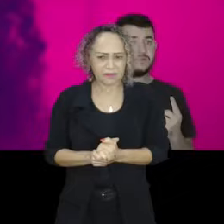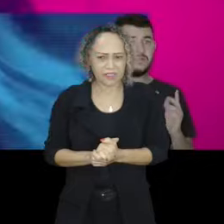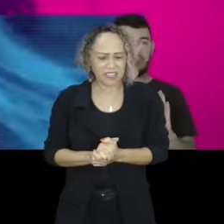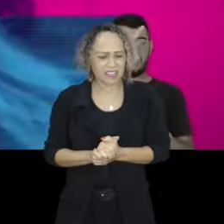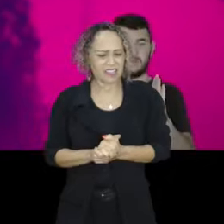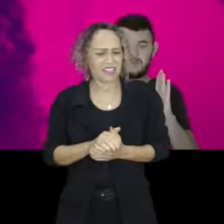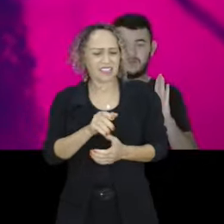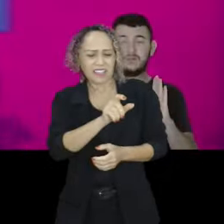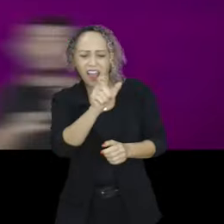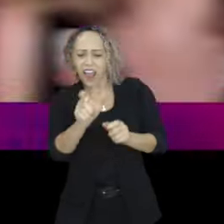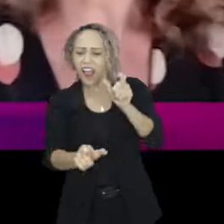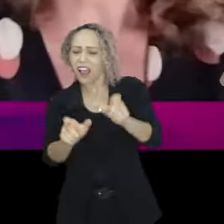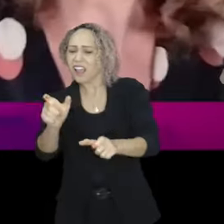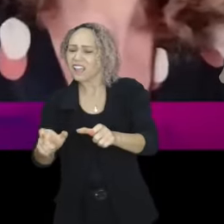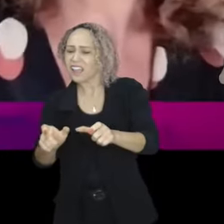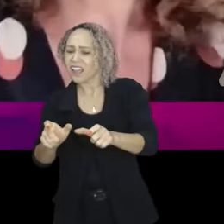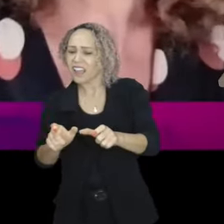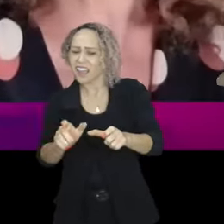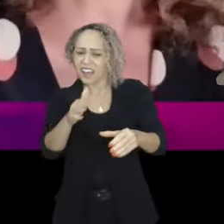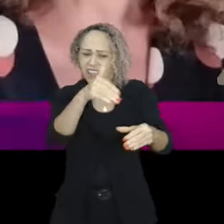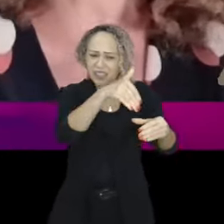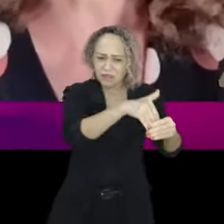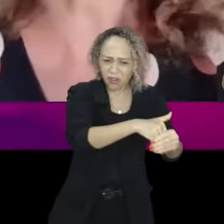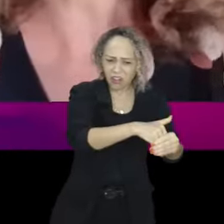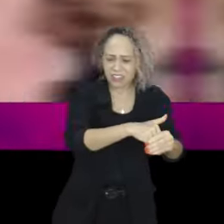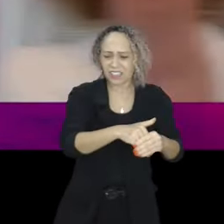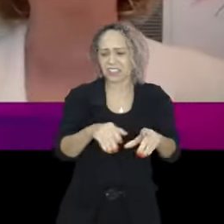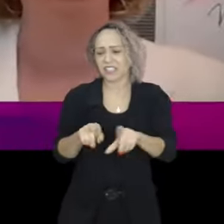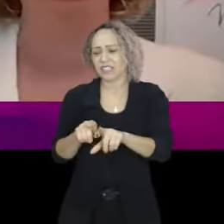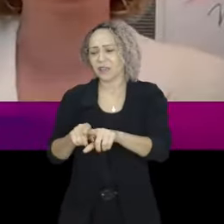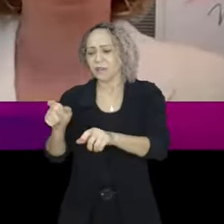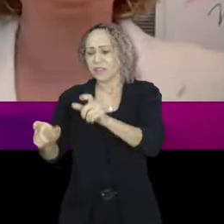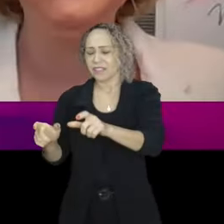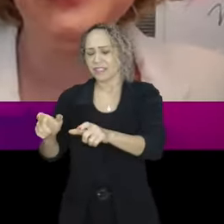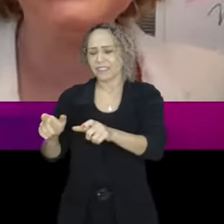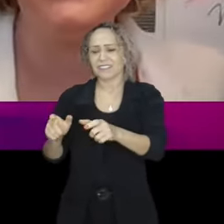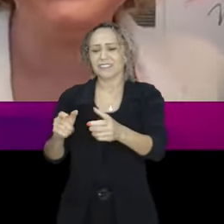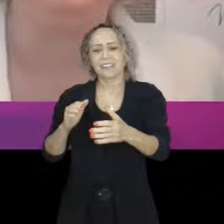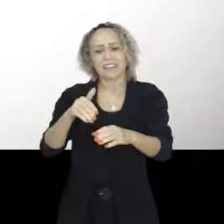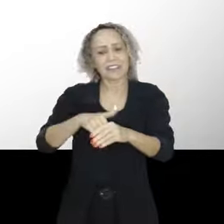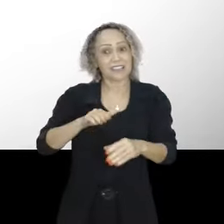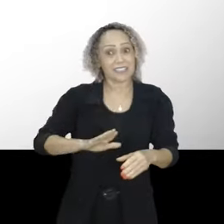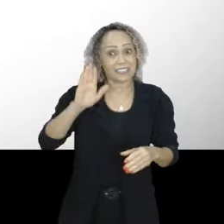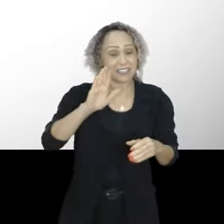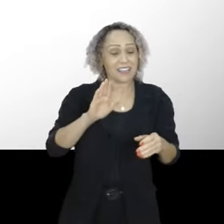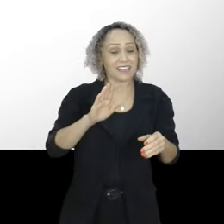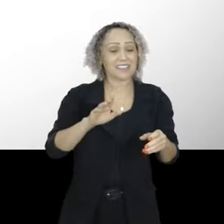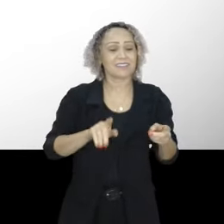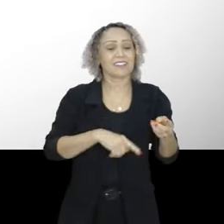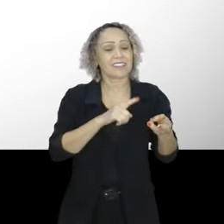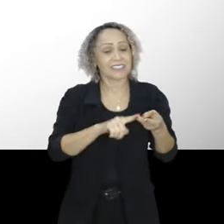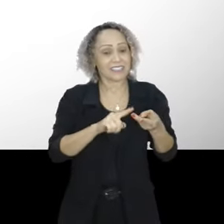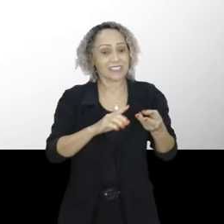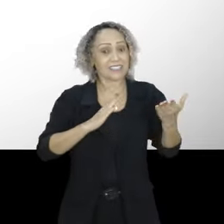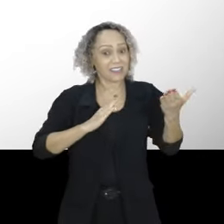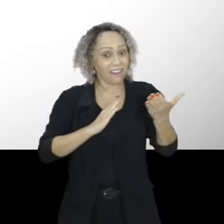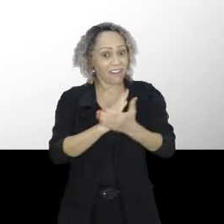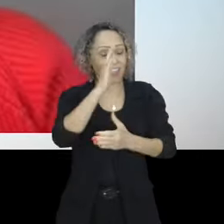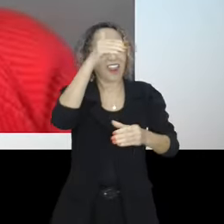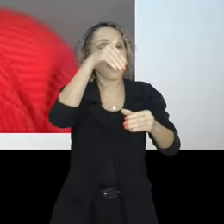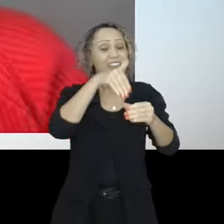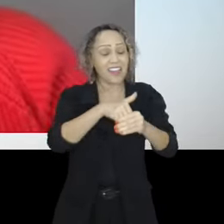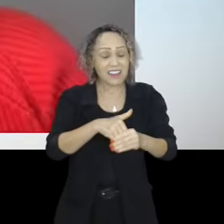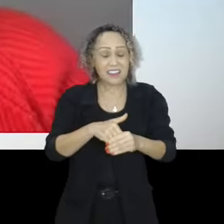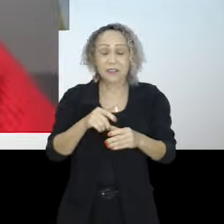Daquelas que votam, das que se candidatam e das eleitas. Porque no Brasil da